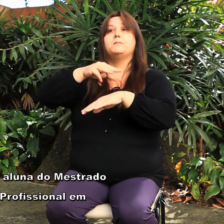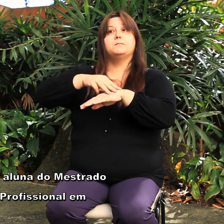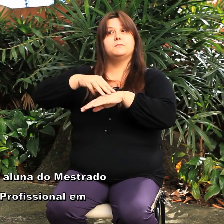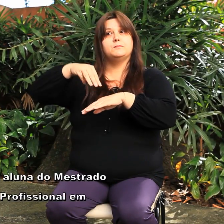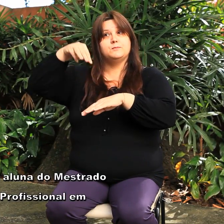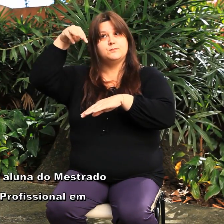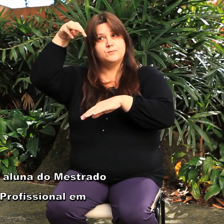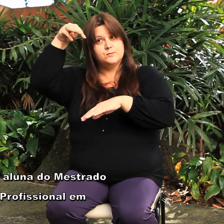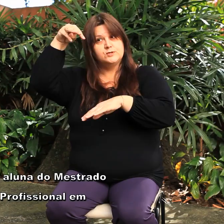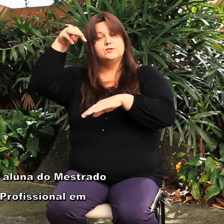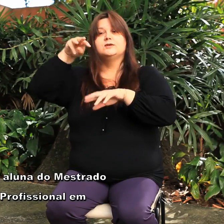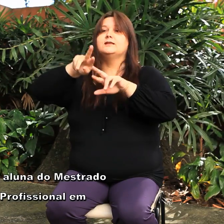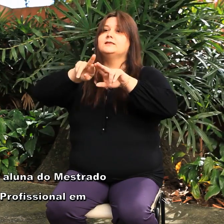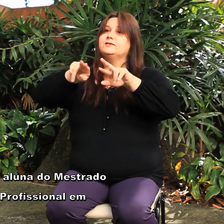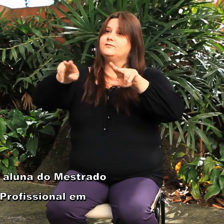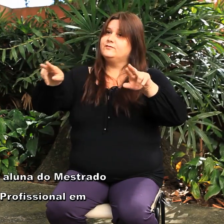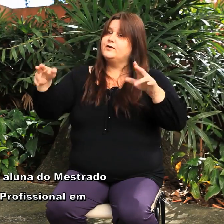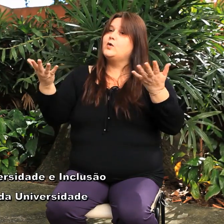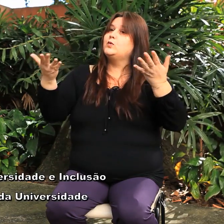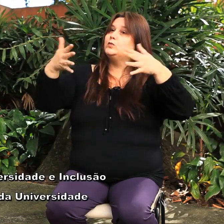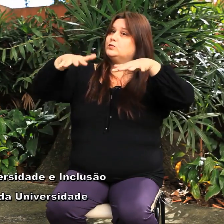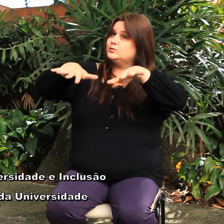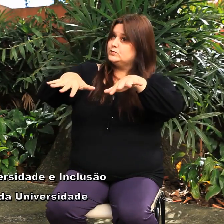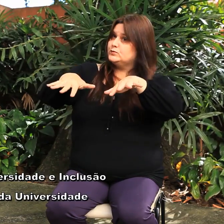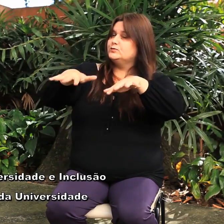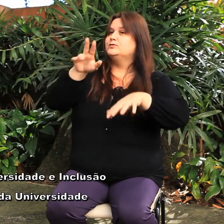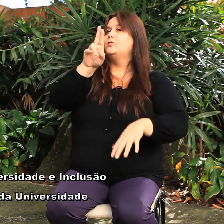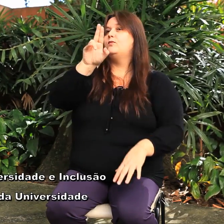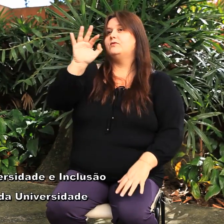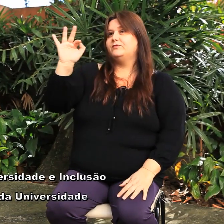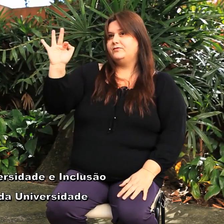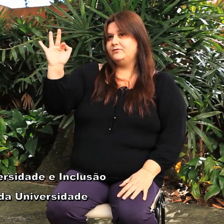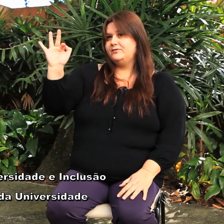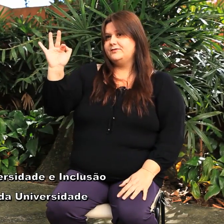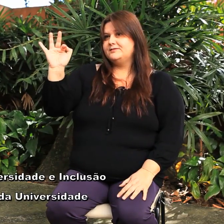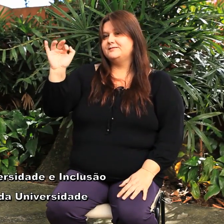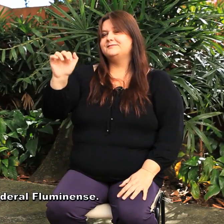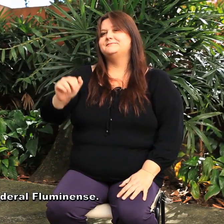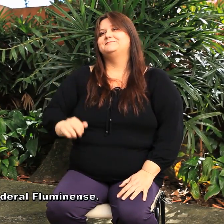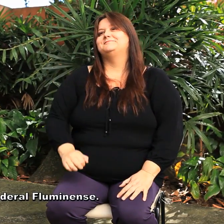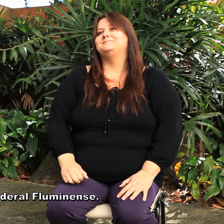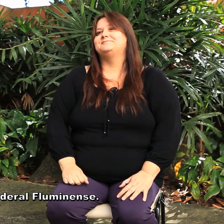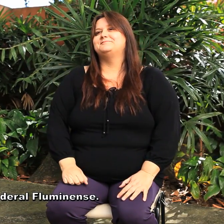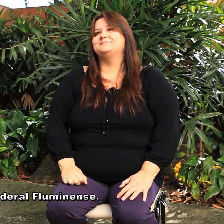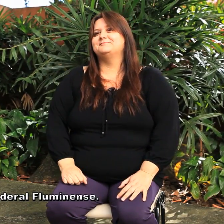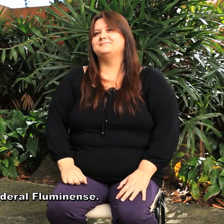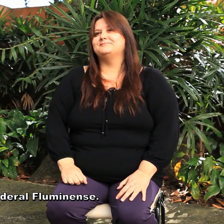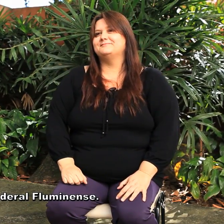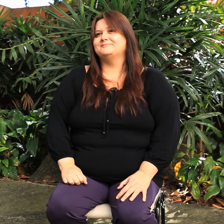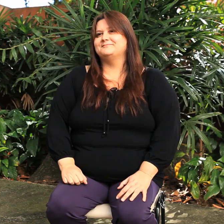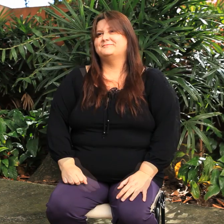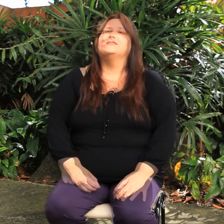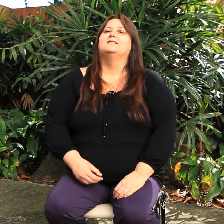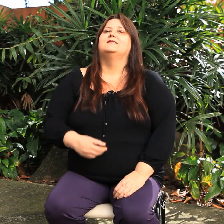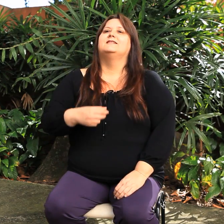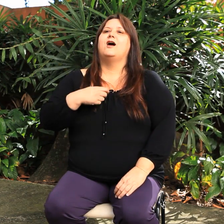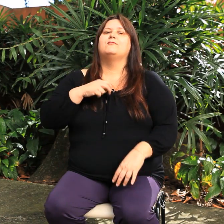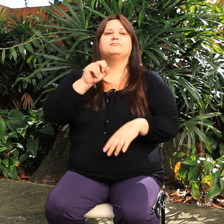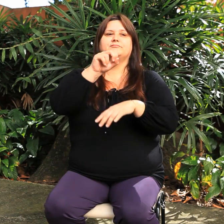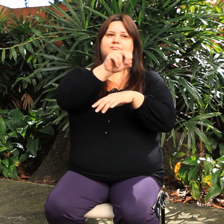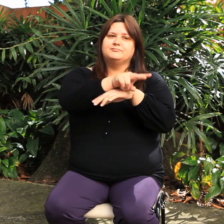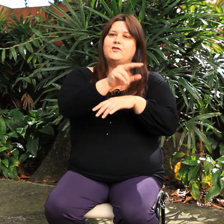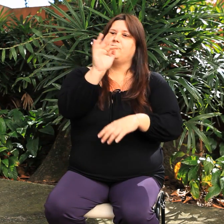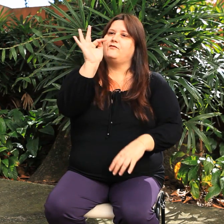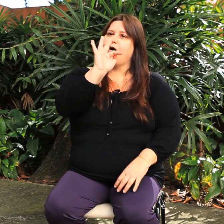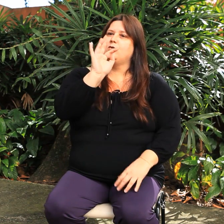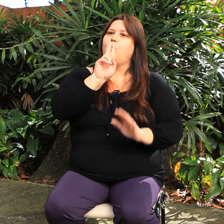Sou aluna do mestrado profissional em Diversidade e Inclusão da Universidade Federal Fluminense.